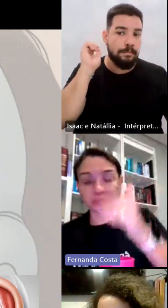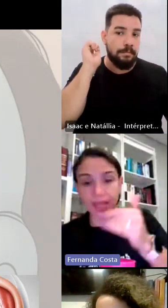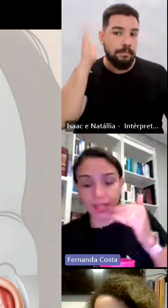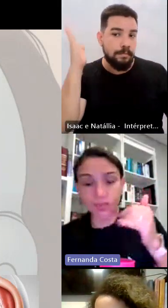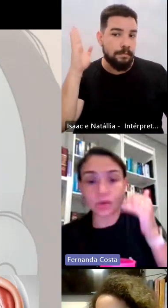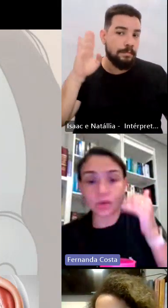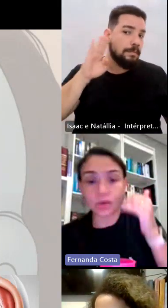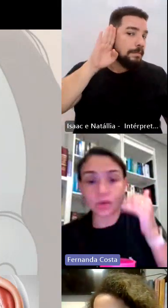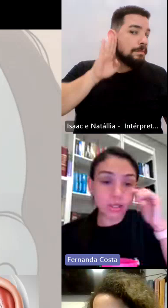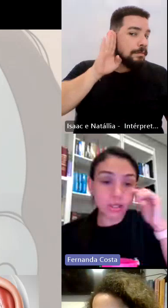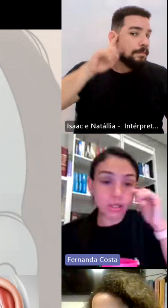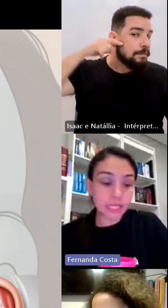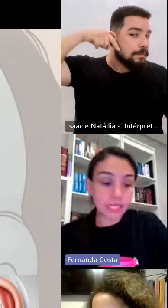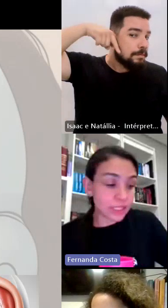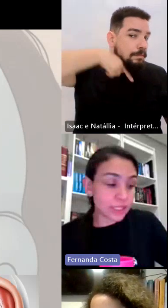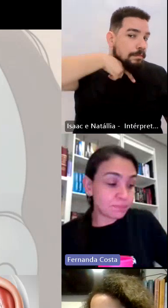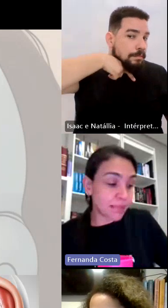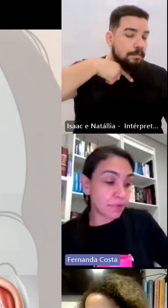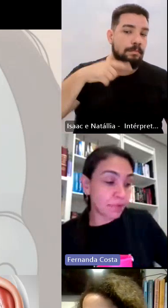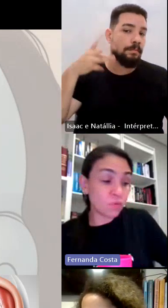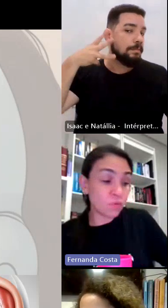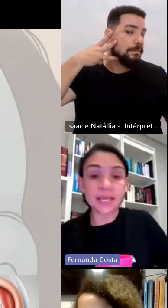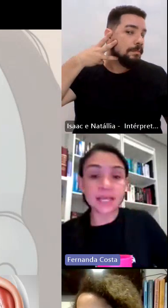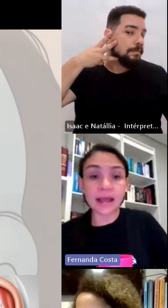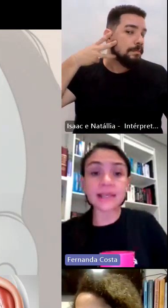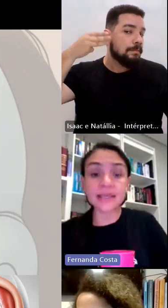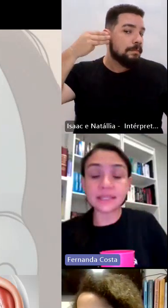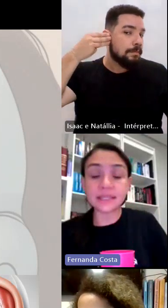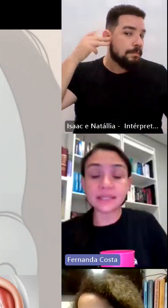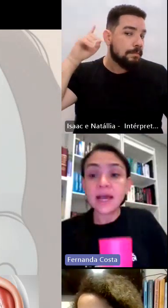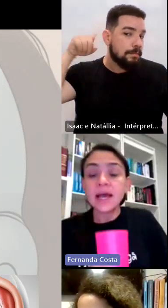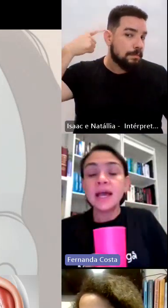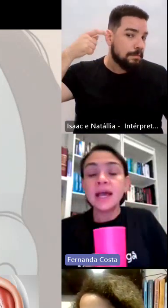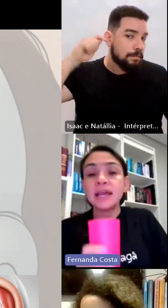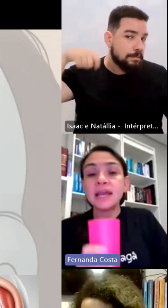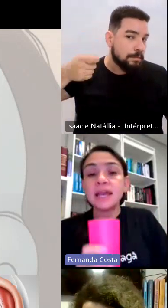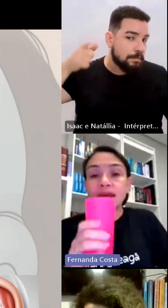e interno, nós temos que considerar que